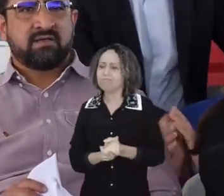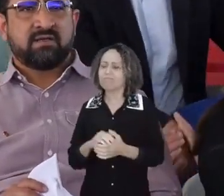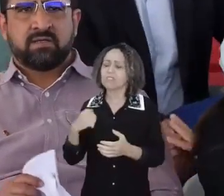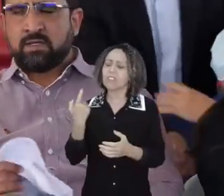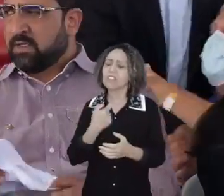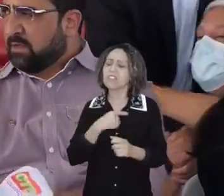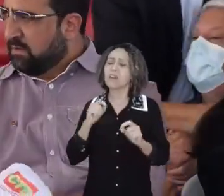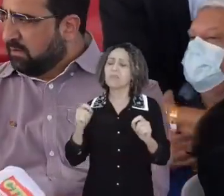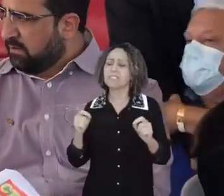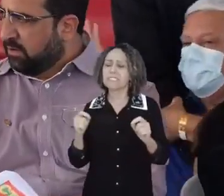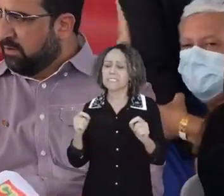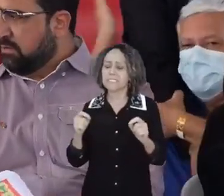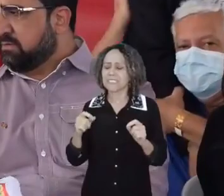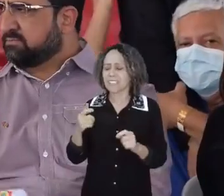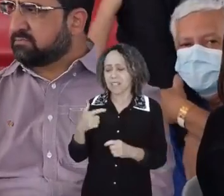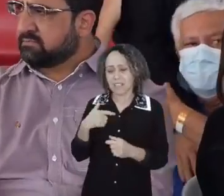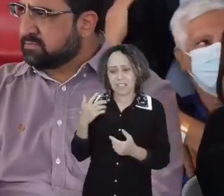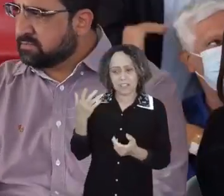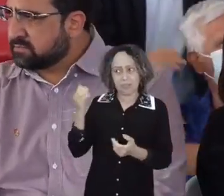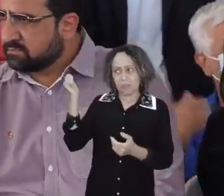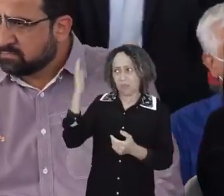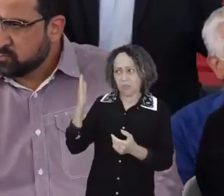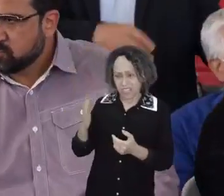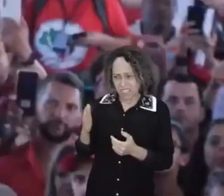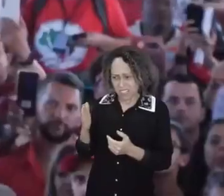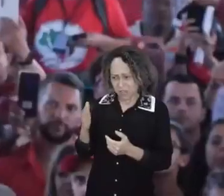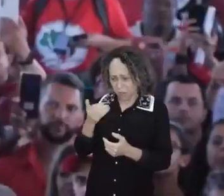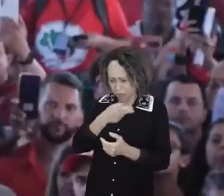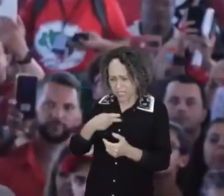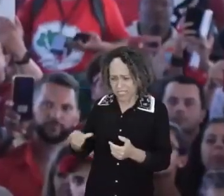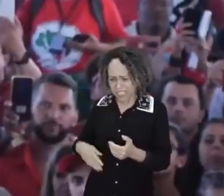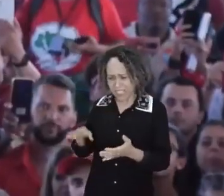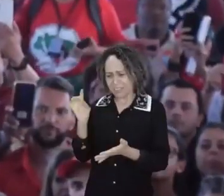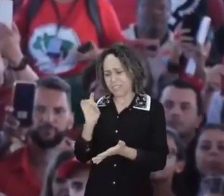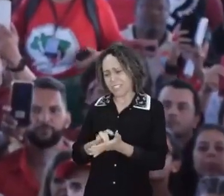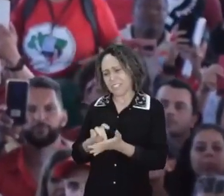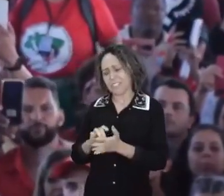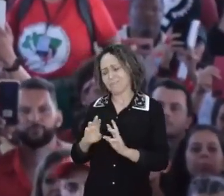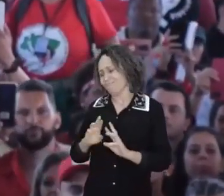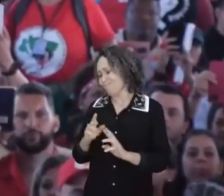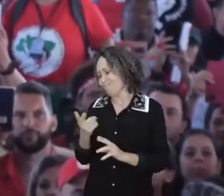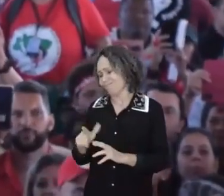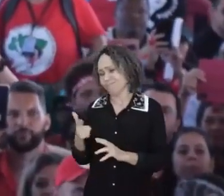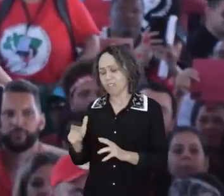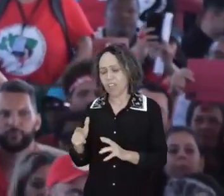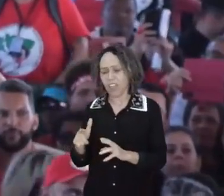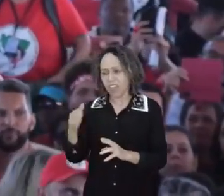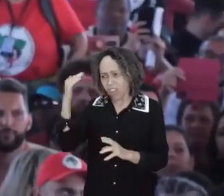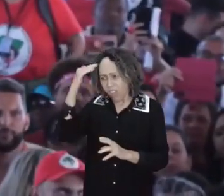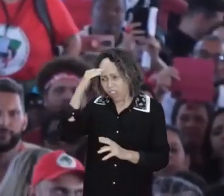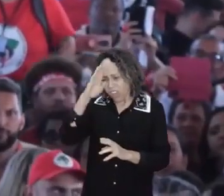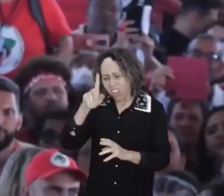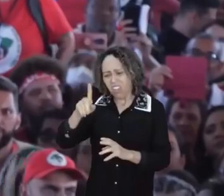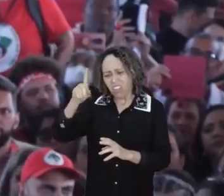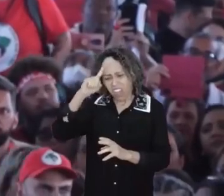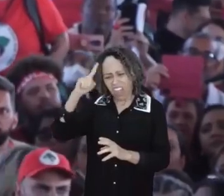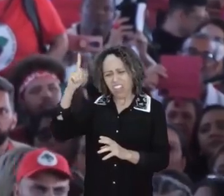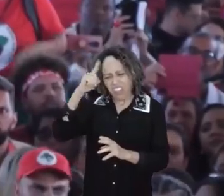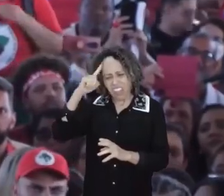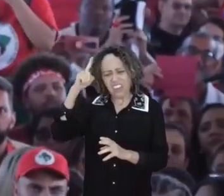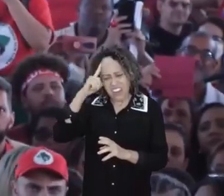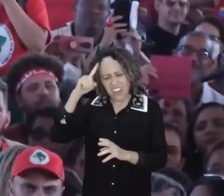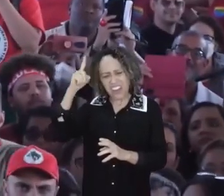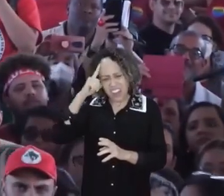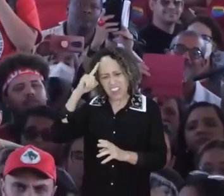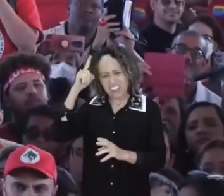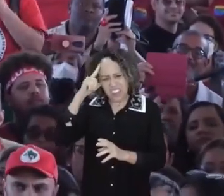não podemos continuar nisso. E ele ataca todo dia a democracia, as urnas eletrônicas, porque ele não tem proposta para o Brasil.